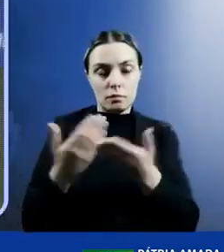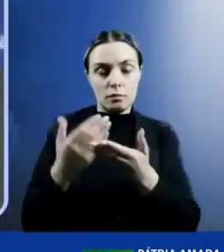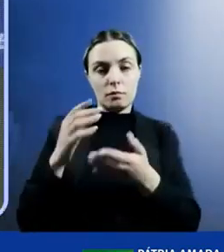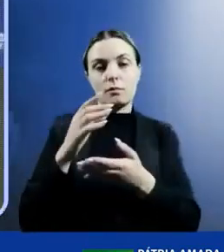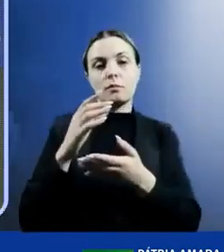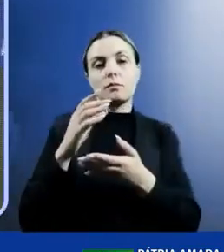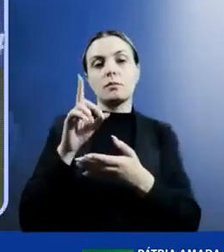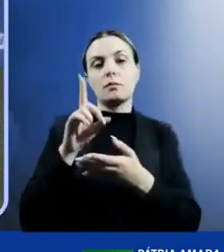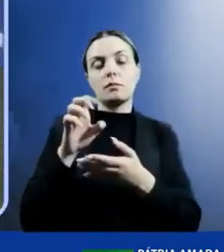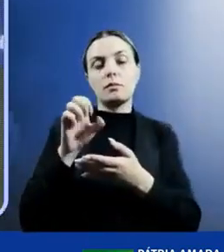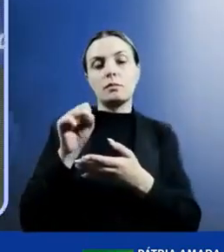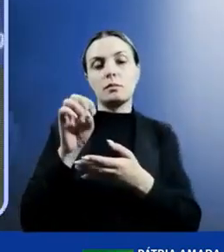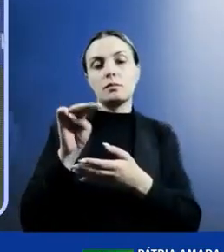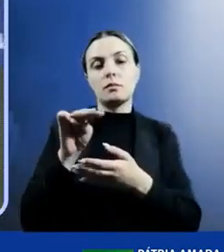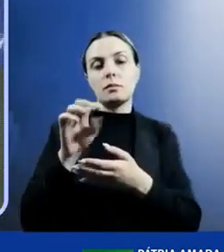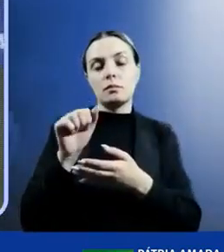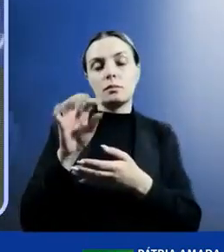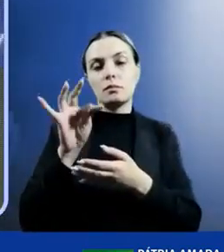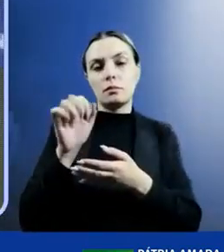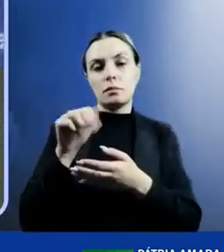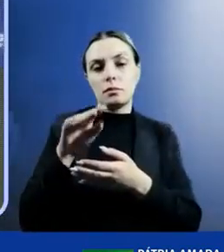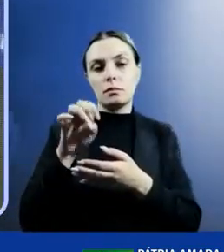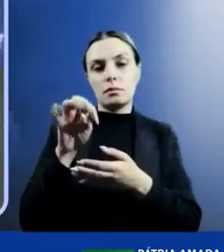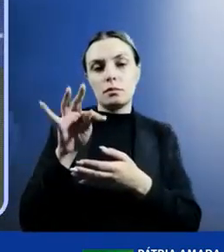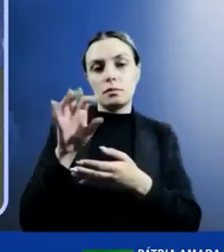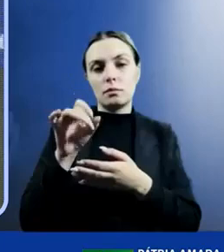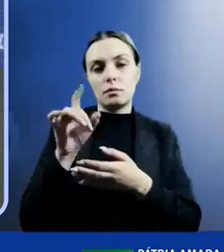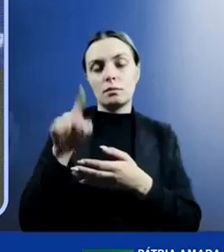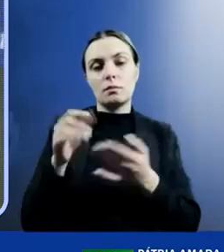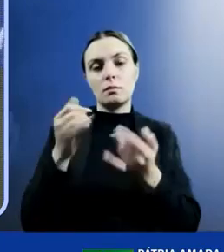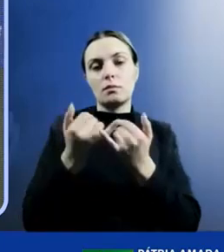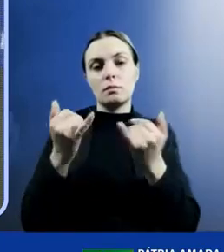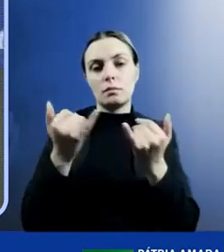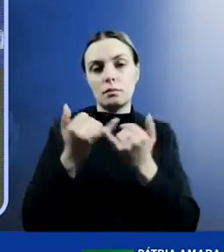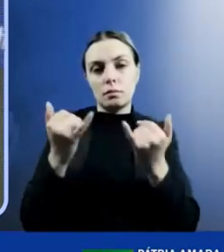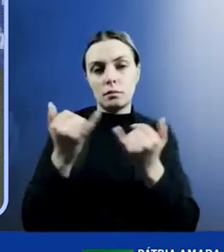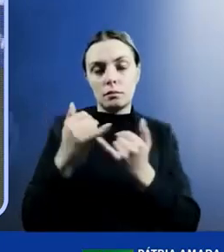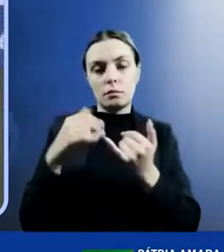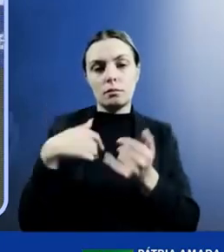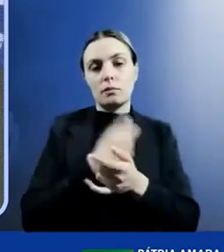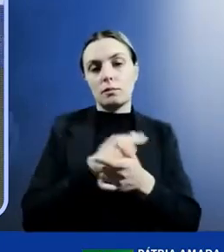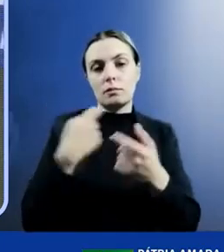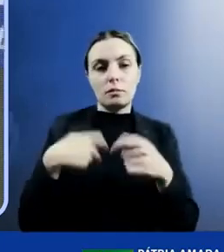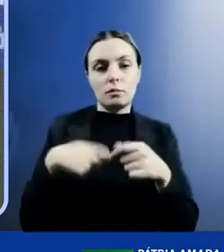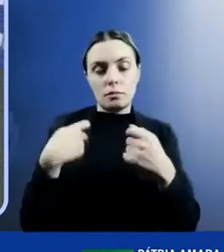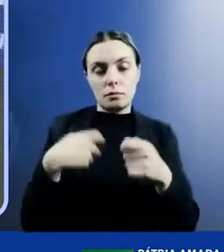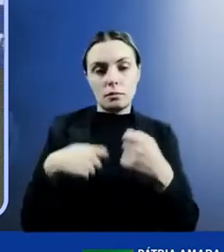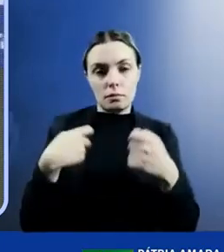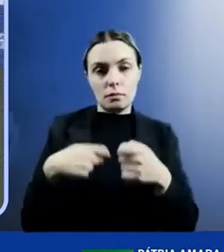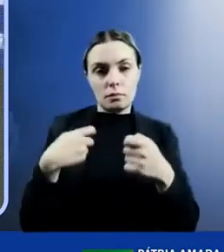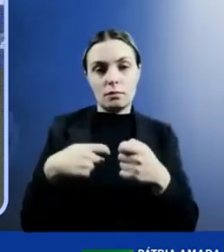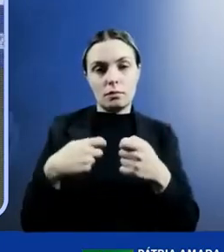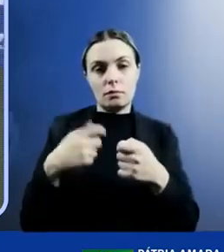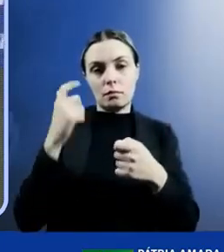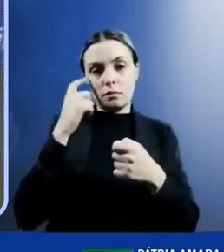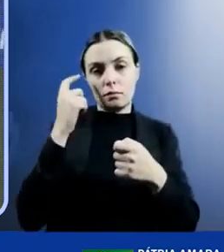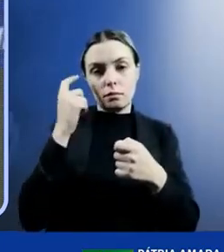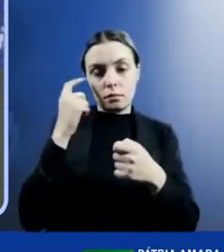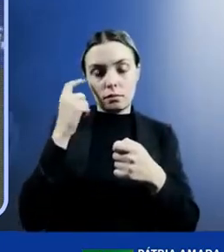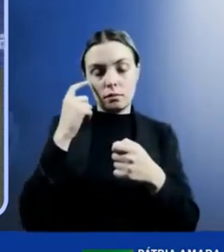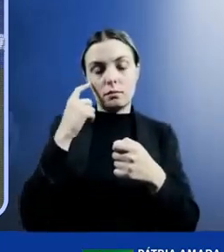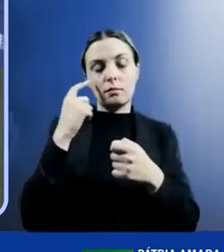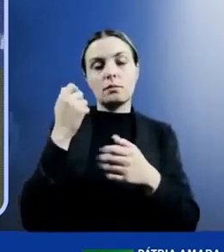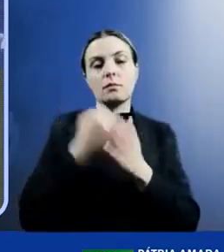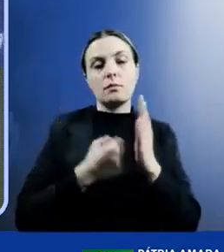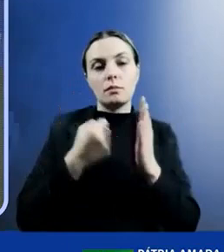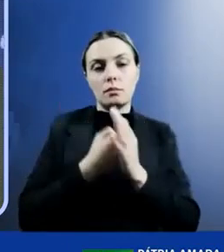está relacionado ao setor energético e nós precisamos, então, pensar ou enfrentar este problema.